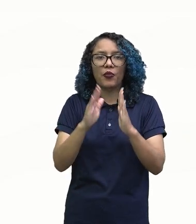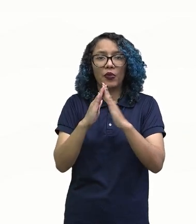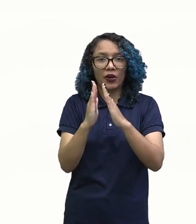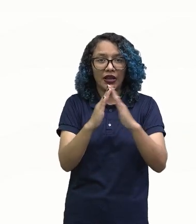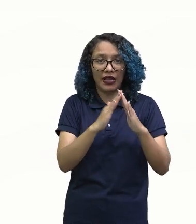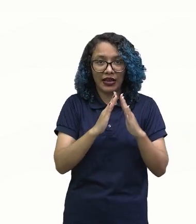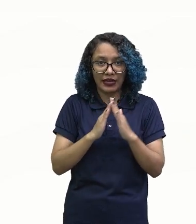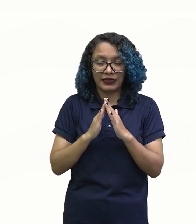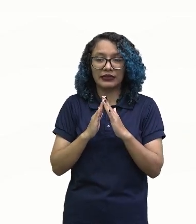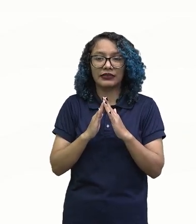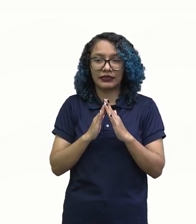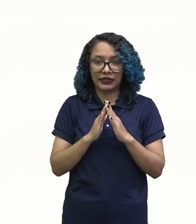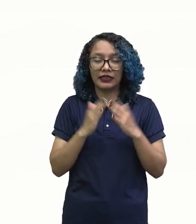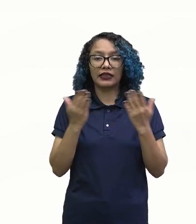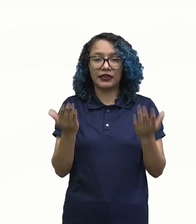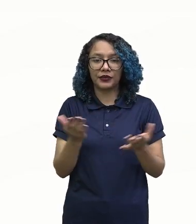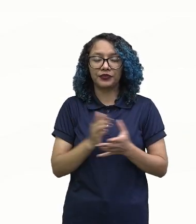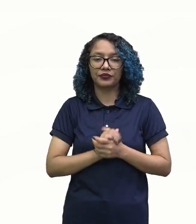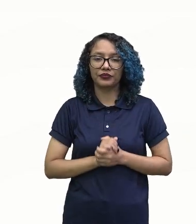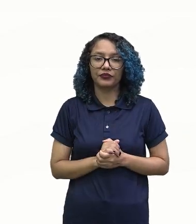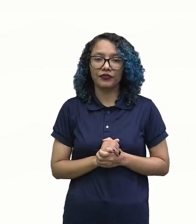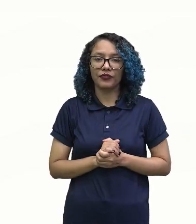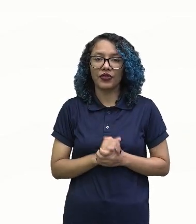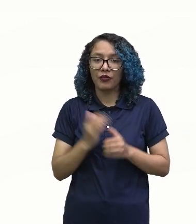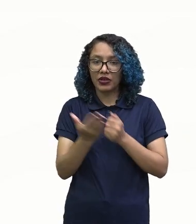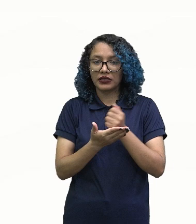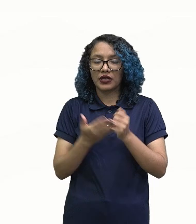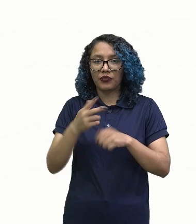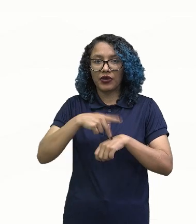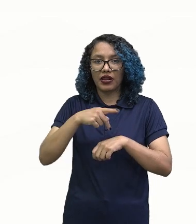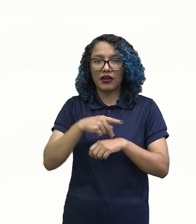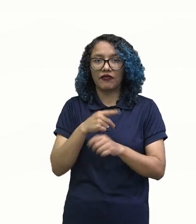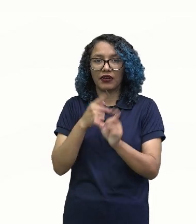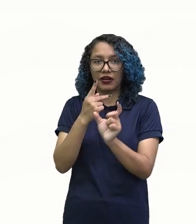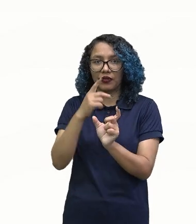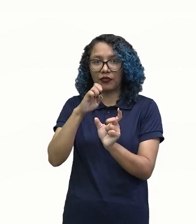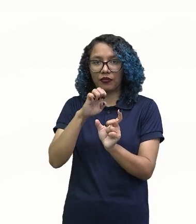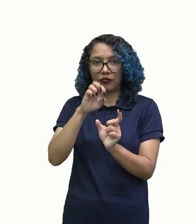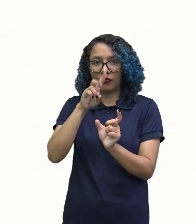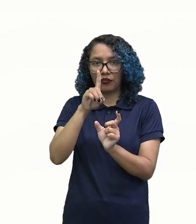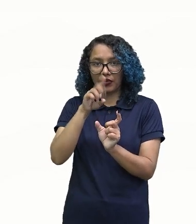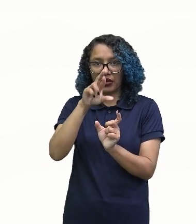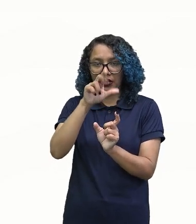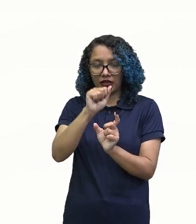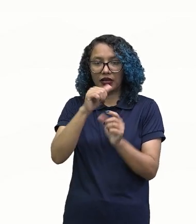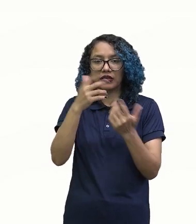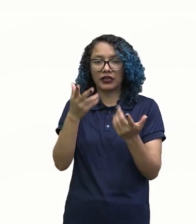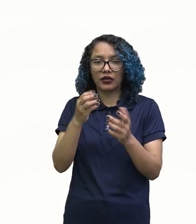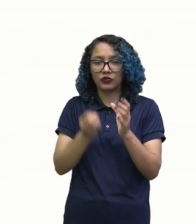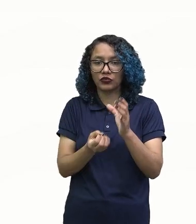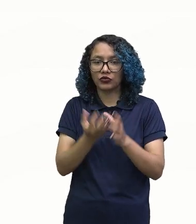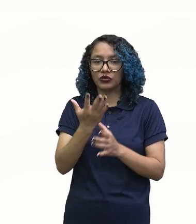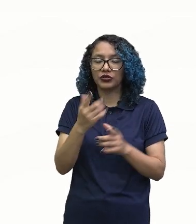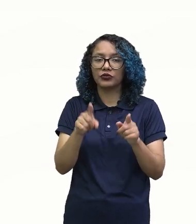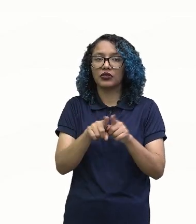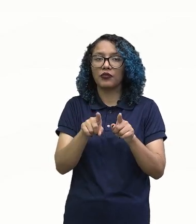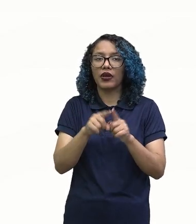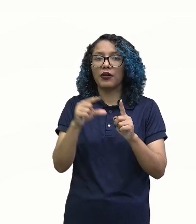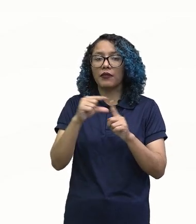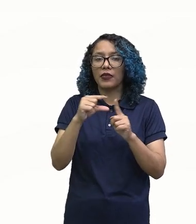casas. Então, a partir da palavra pedra, originou-se, né, deu origem à palavra